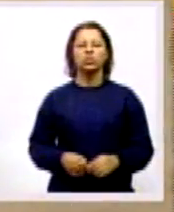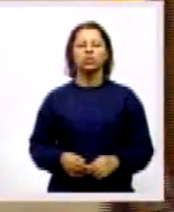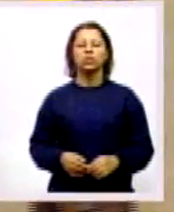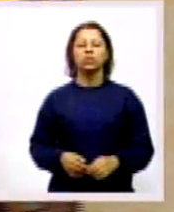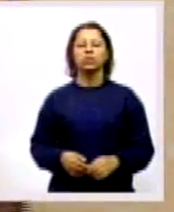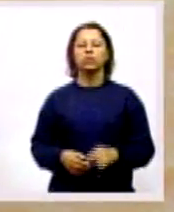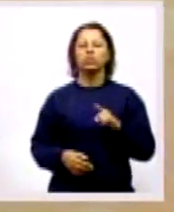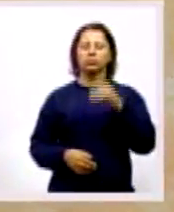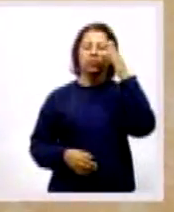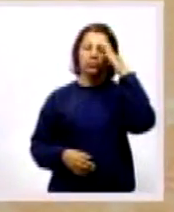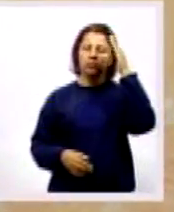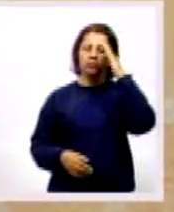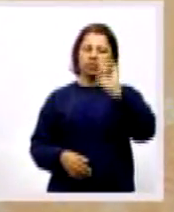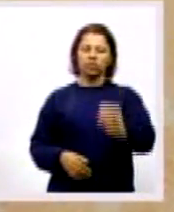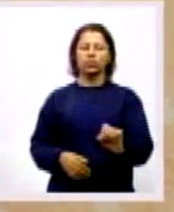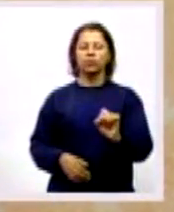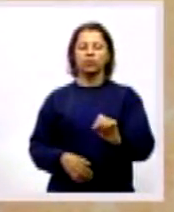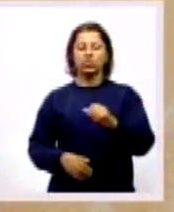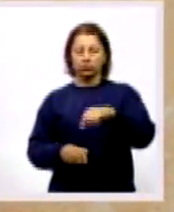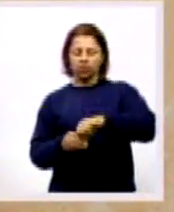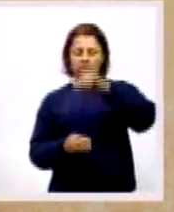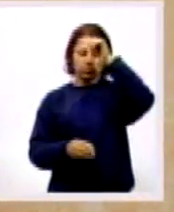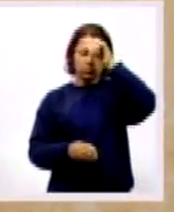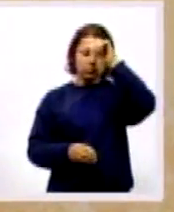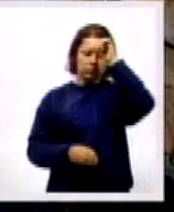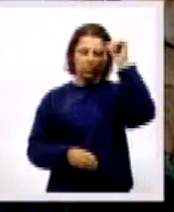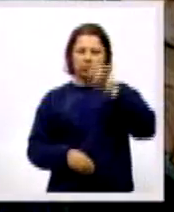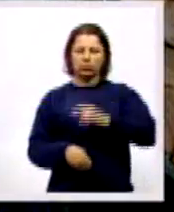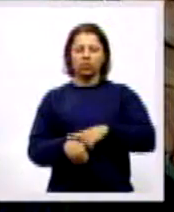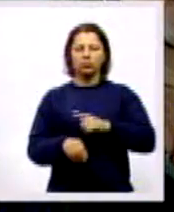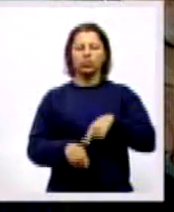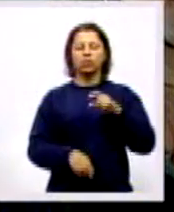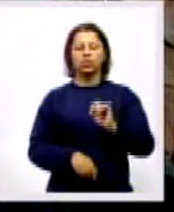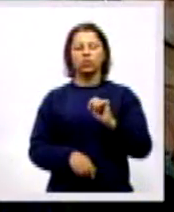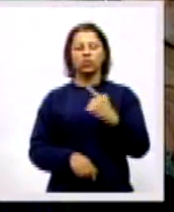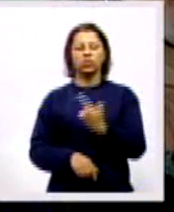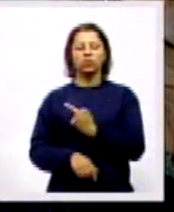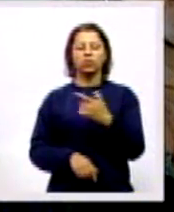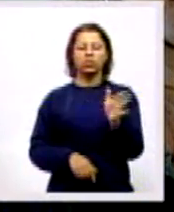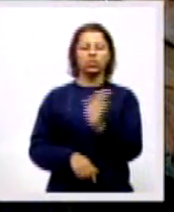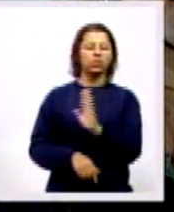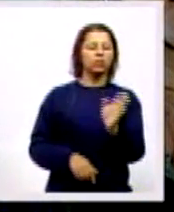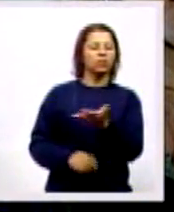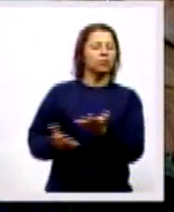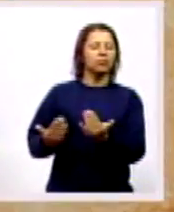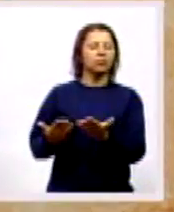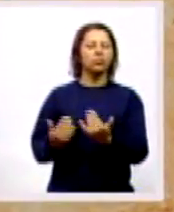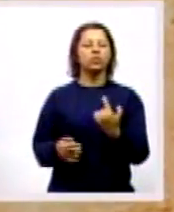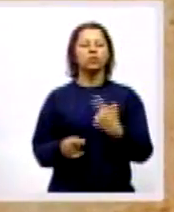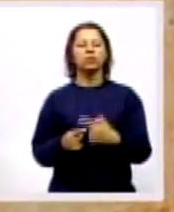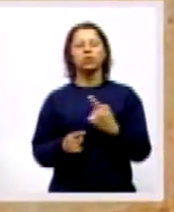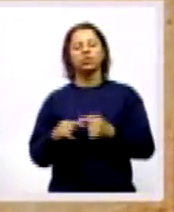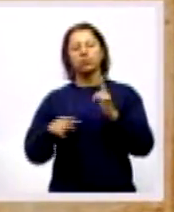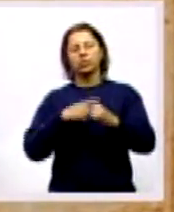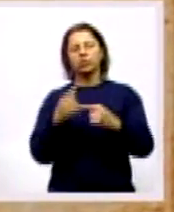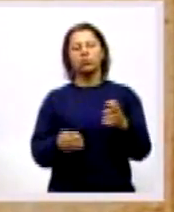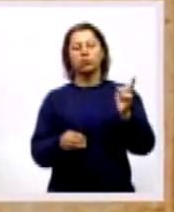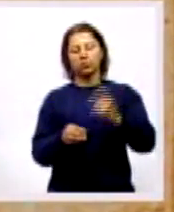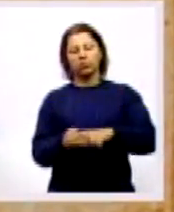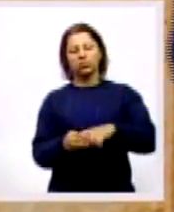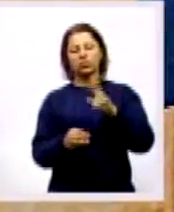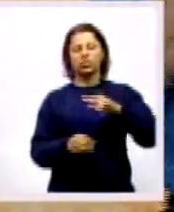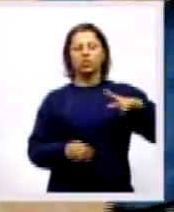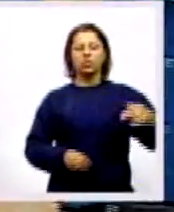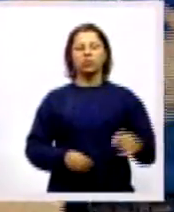E você sabe que a crisma muitas vezes é o momento que nós nos despedimos das crianças, né? Dos nossos adolescentes, que depois nunca mais volta. Só volta